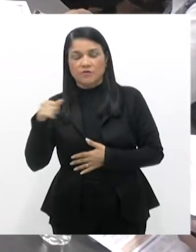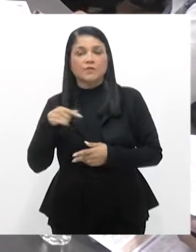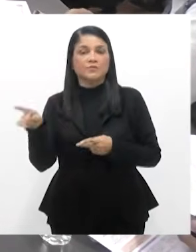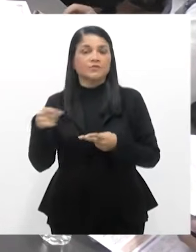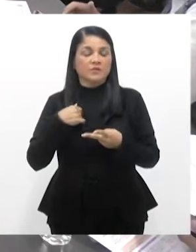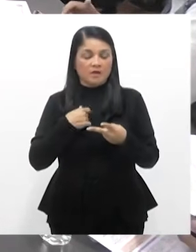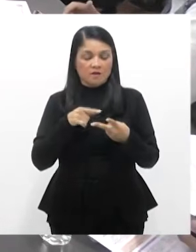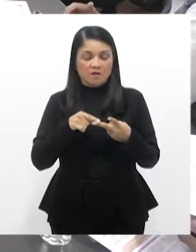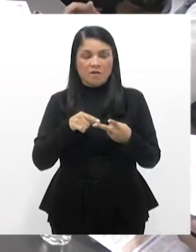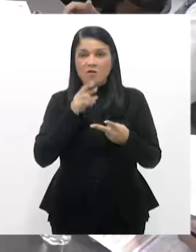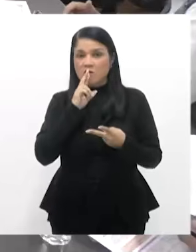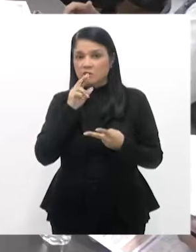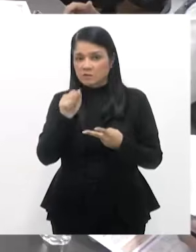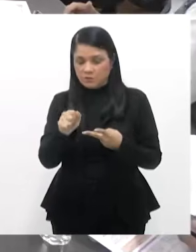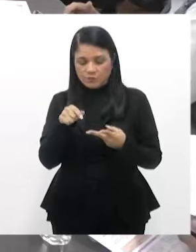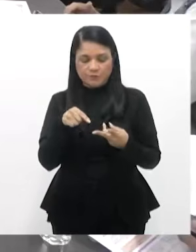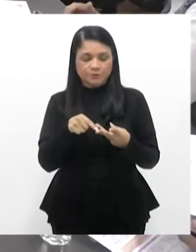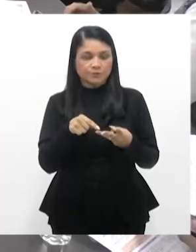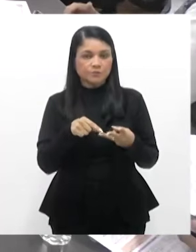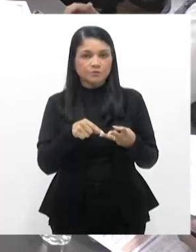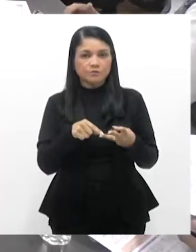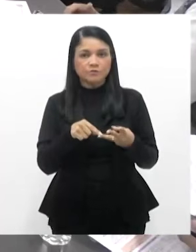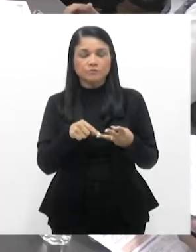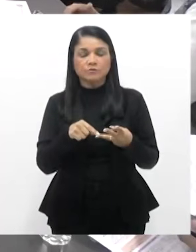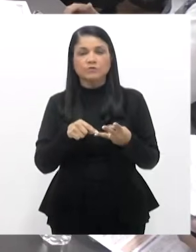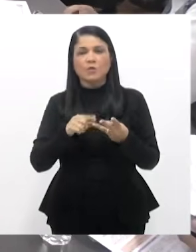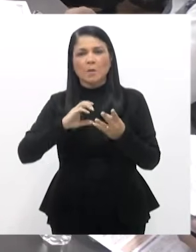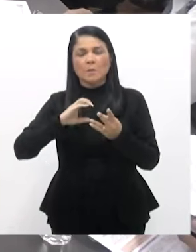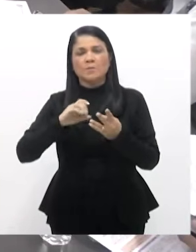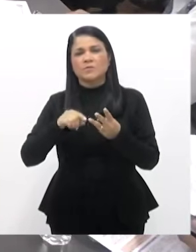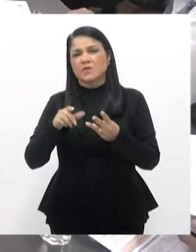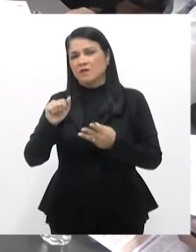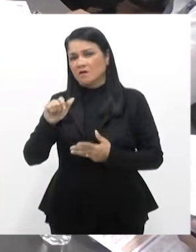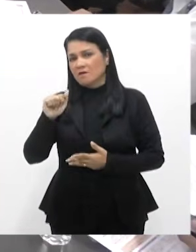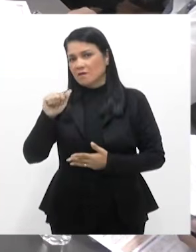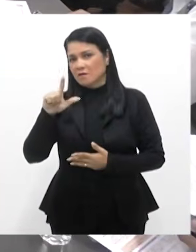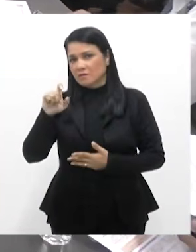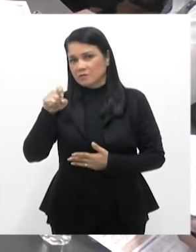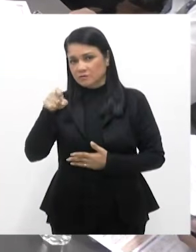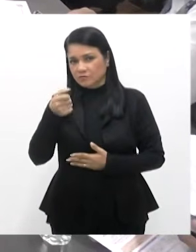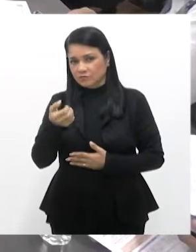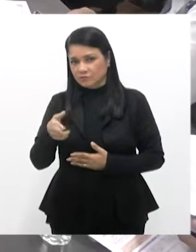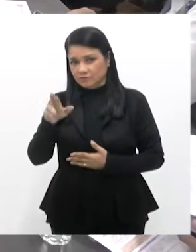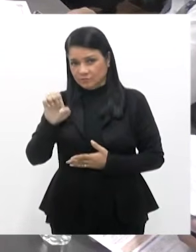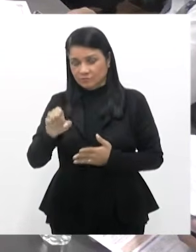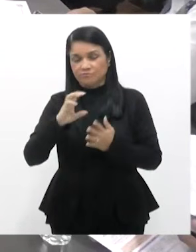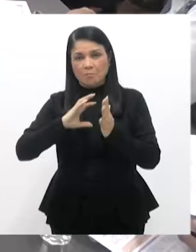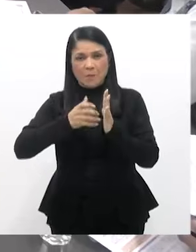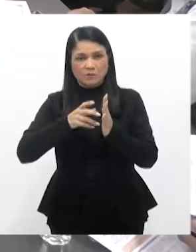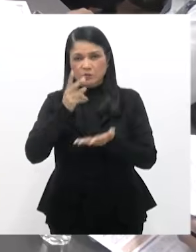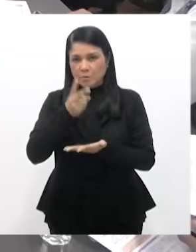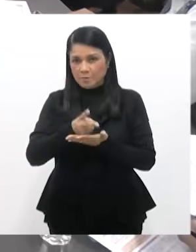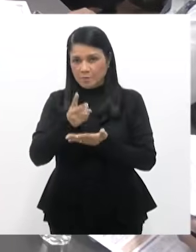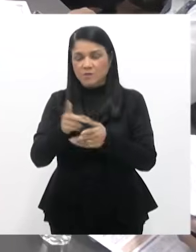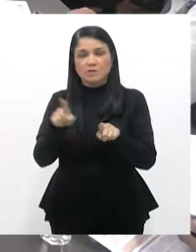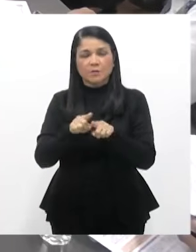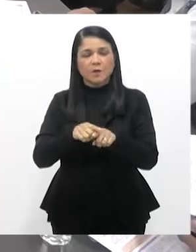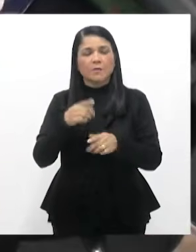é do meu partido também, ao nosso presidente, que está em exercício,